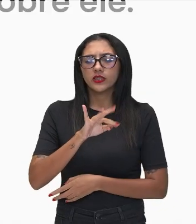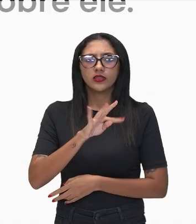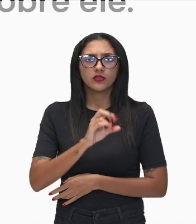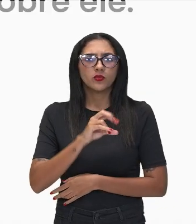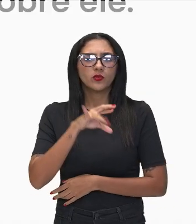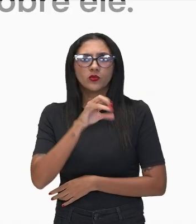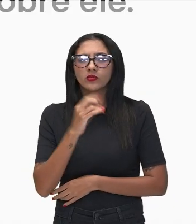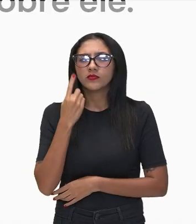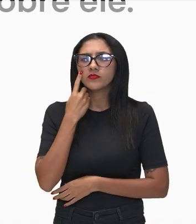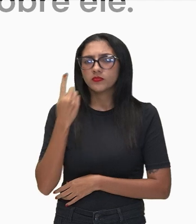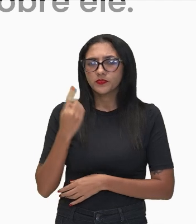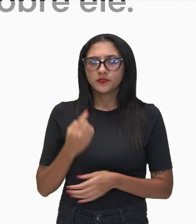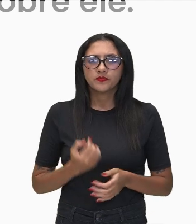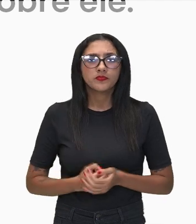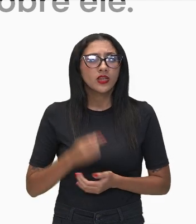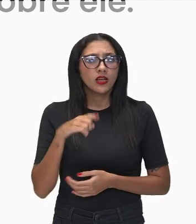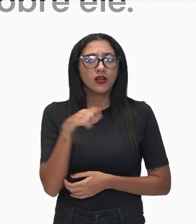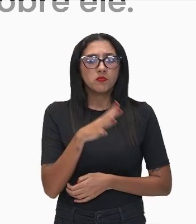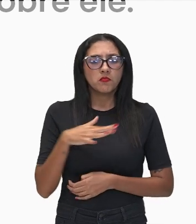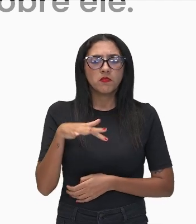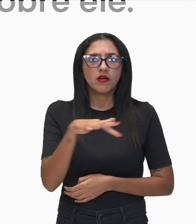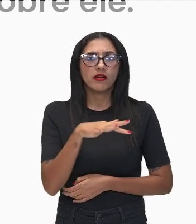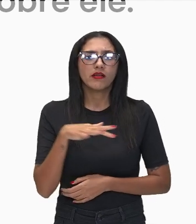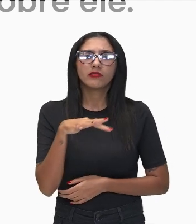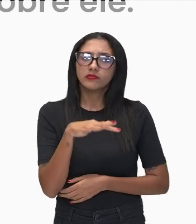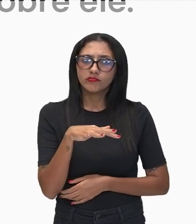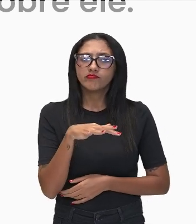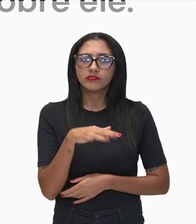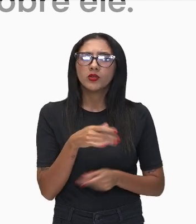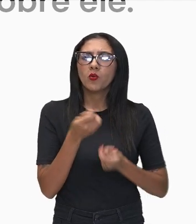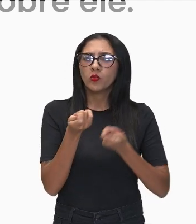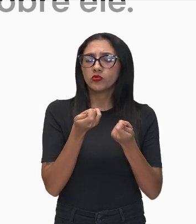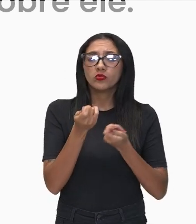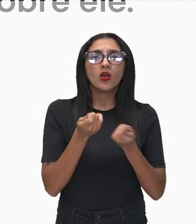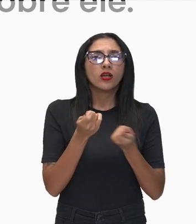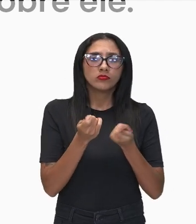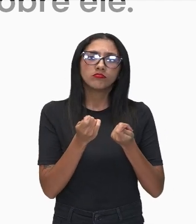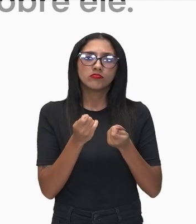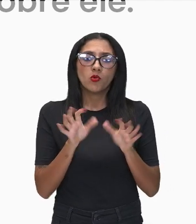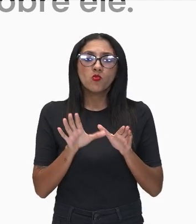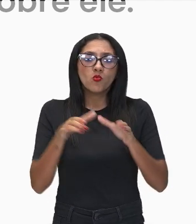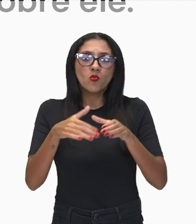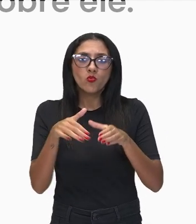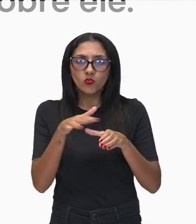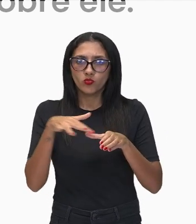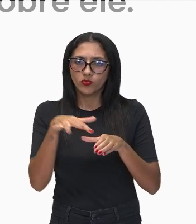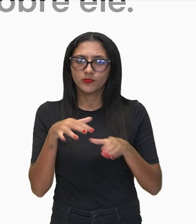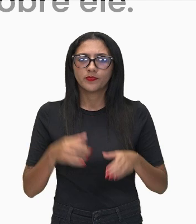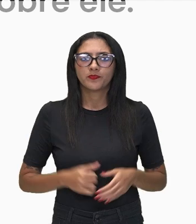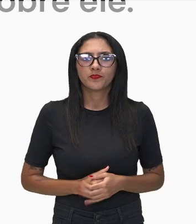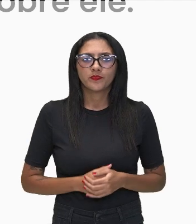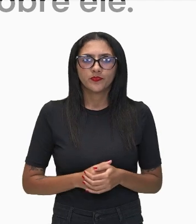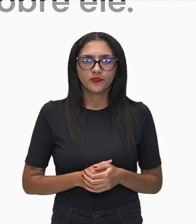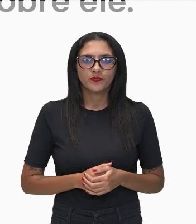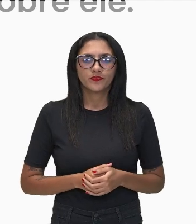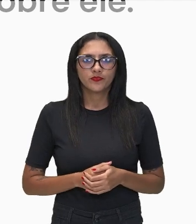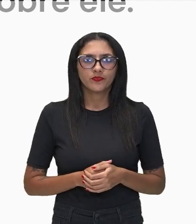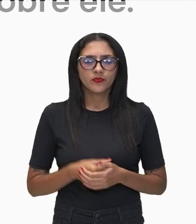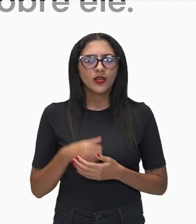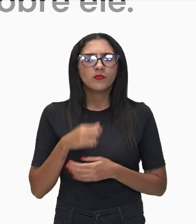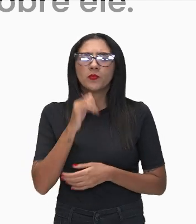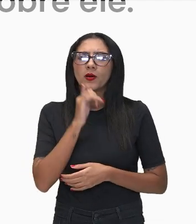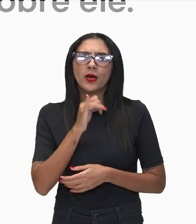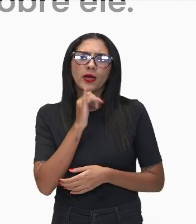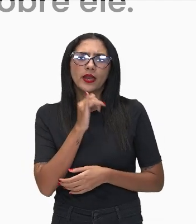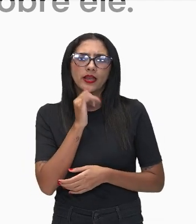é uma área controlada por um grupo humano, né? Então, ele é a base física, é